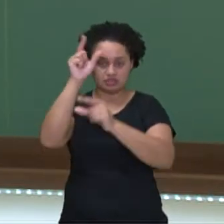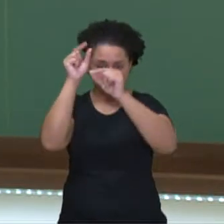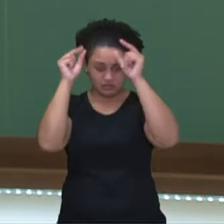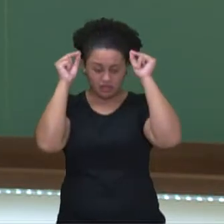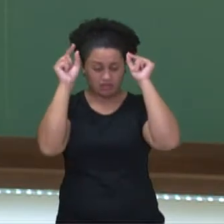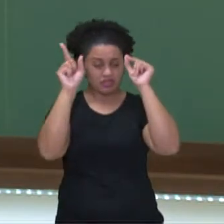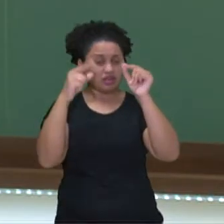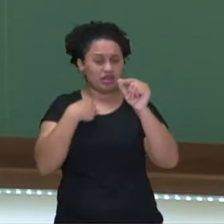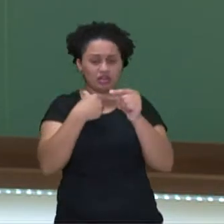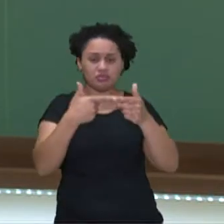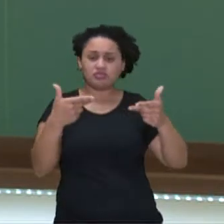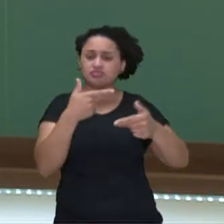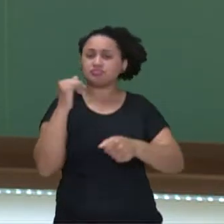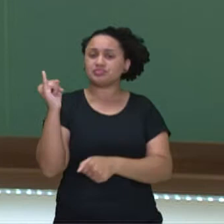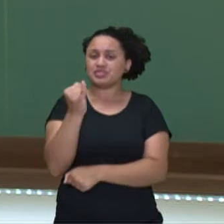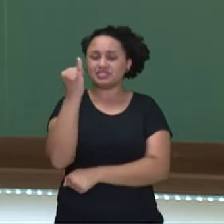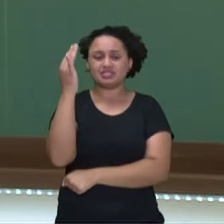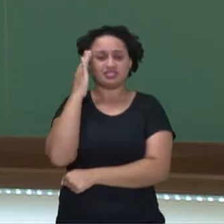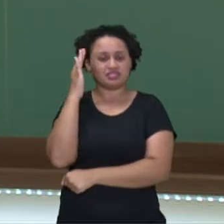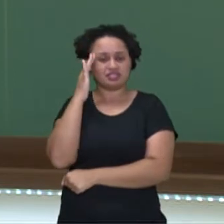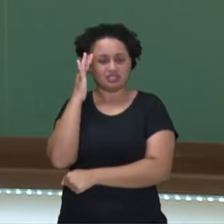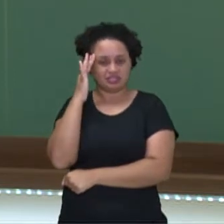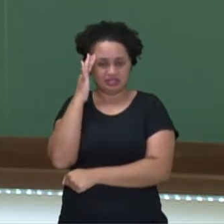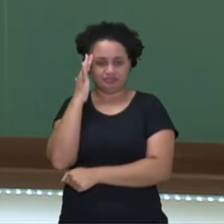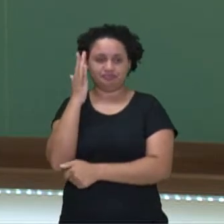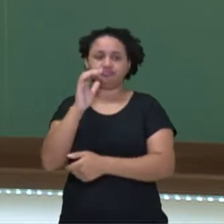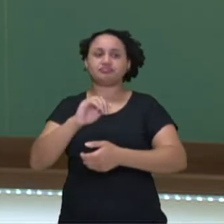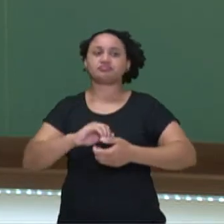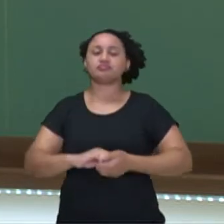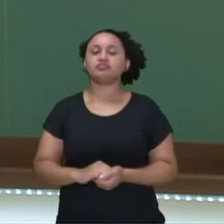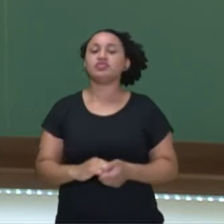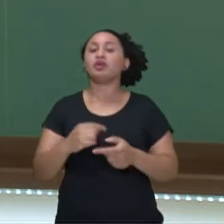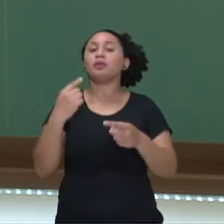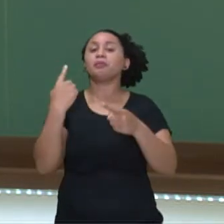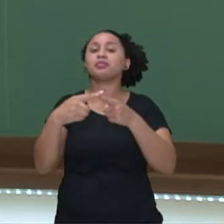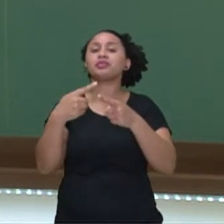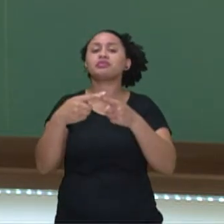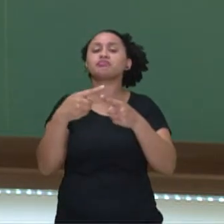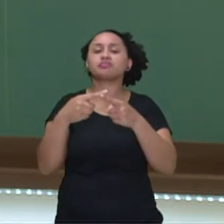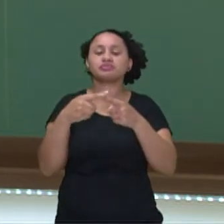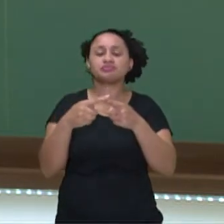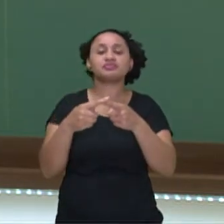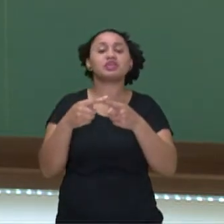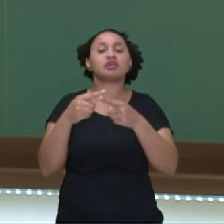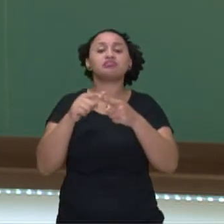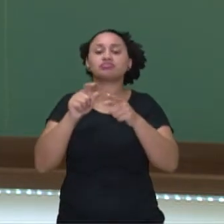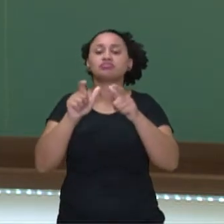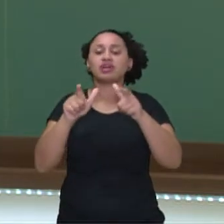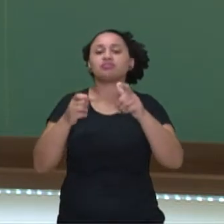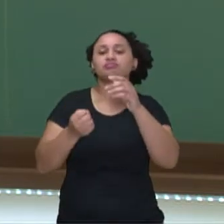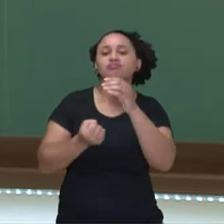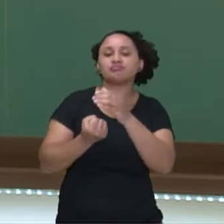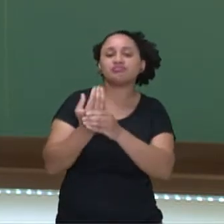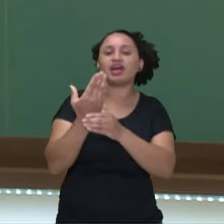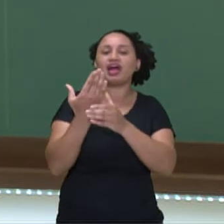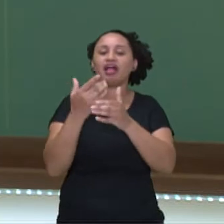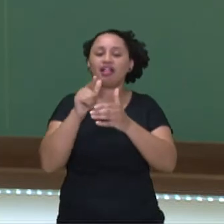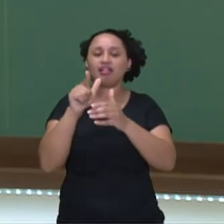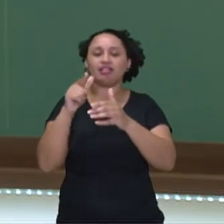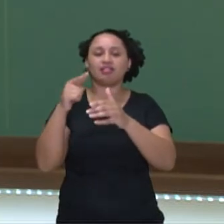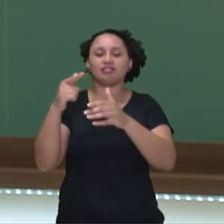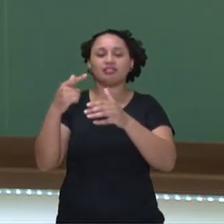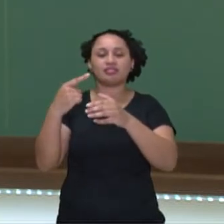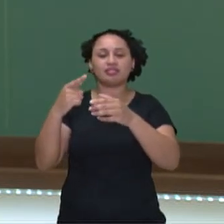muito importante. Aliás, era uma arte fundamental. Por quê? No contexto aqui de formação da Grécia Antiga,